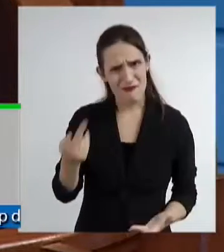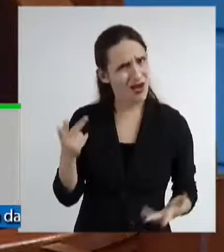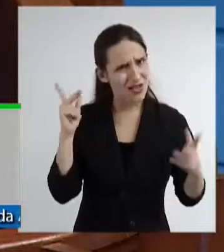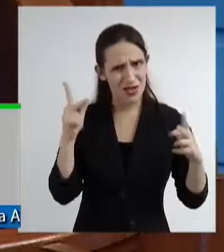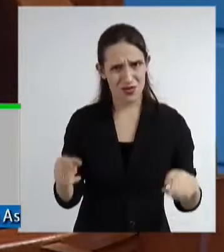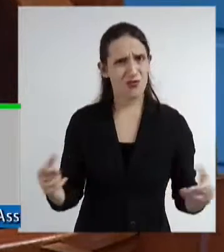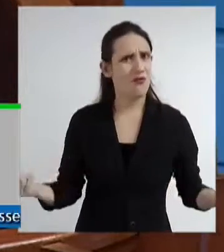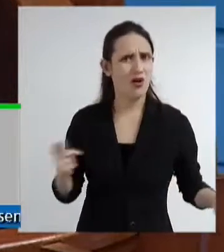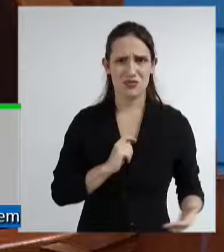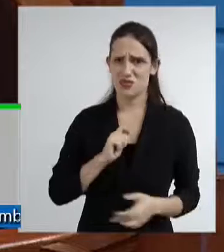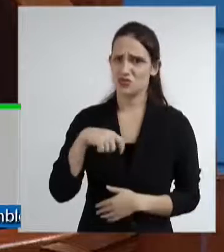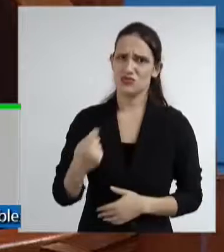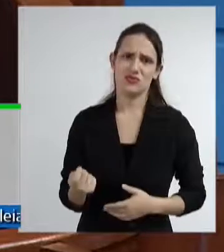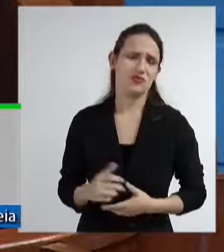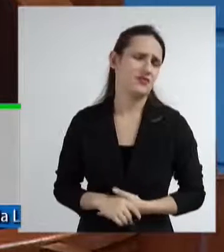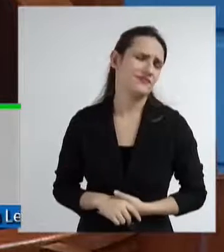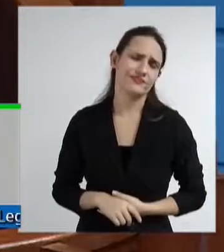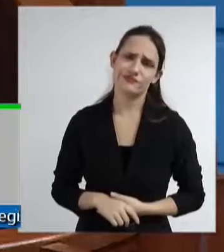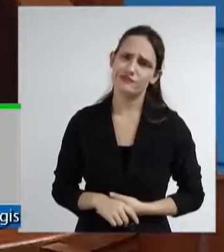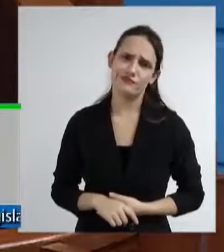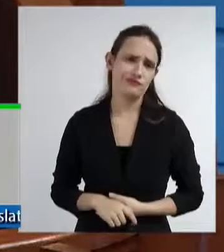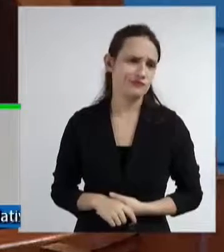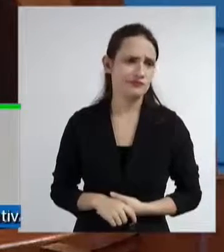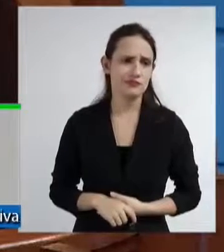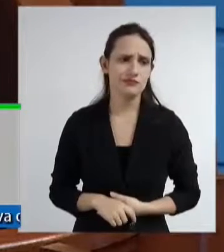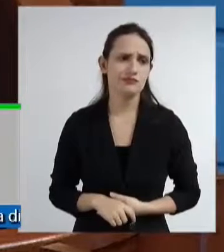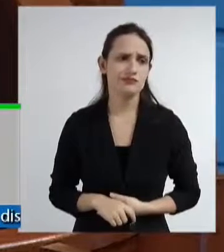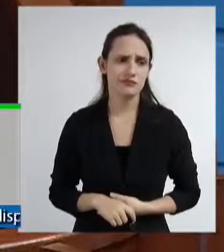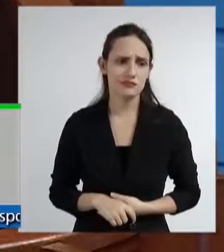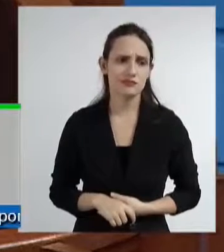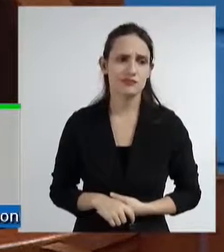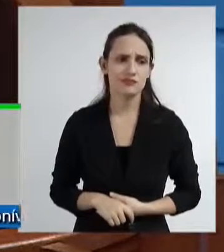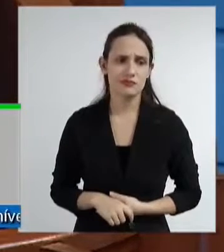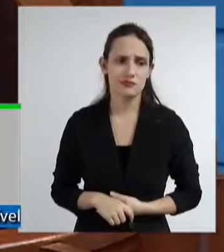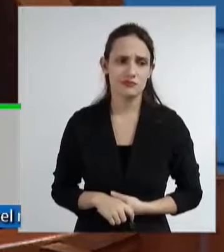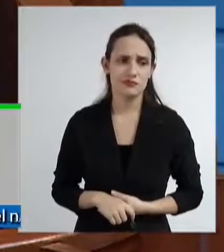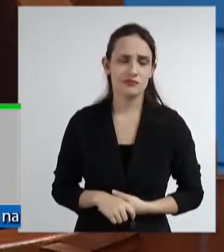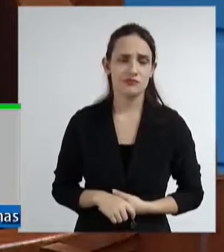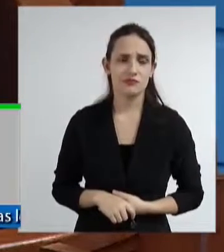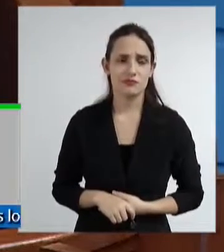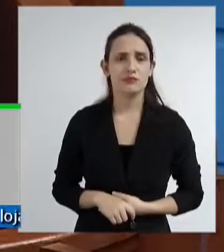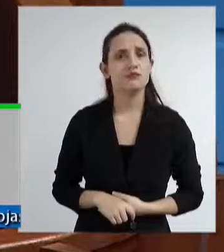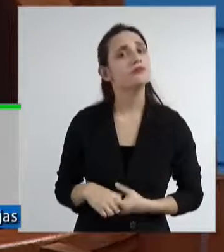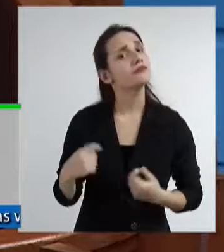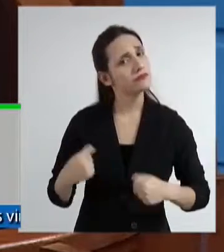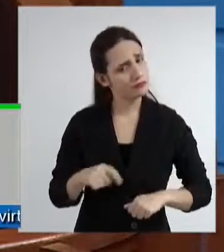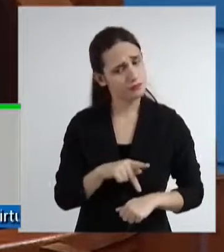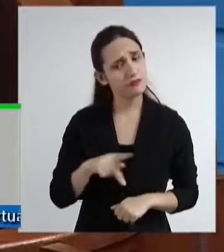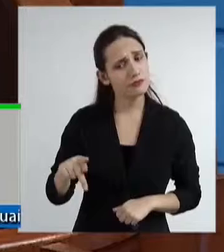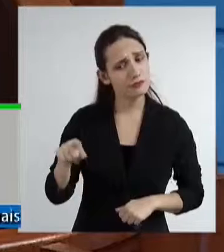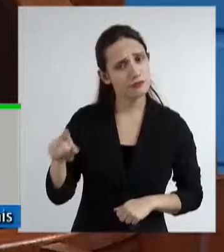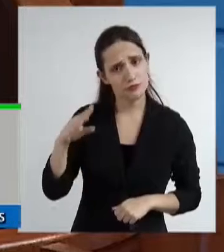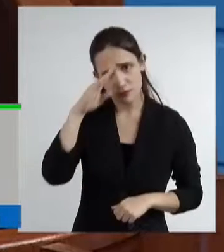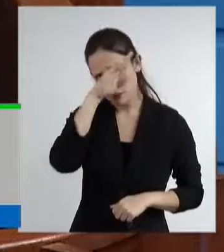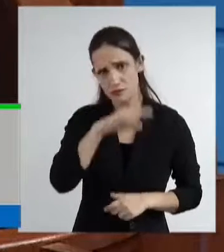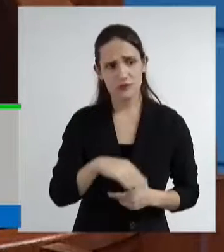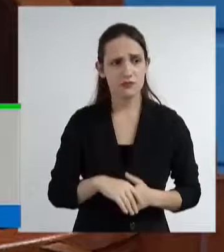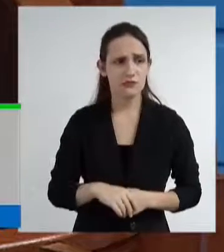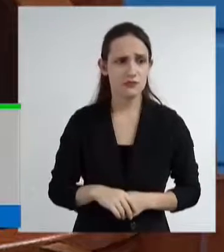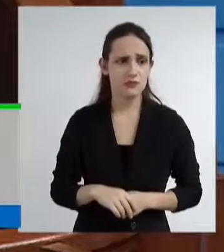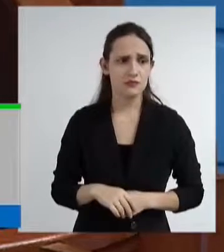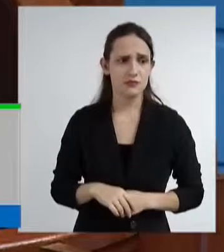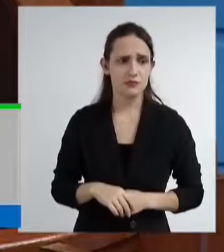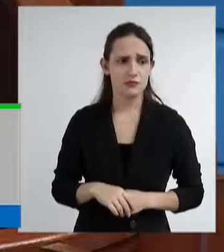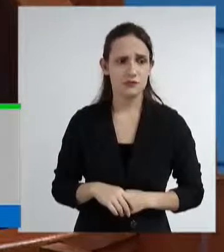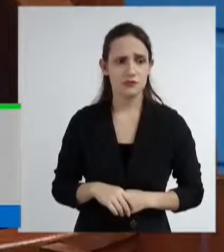tome esse tipo de atitude? É preciso que o presidente da República, que agora não tem